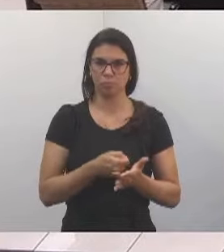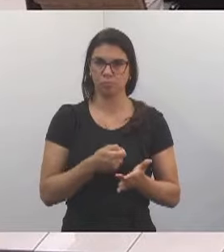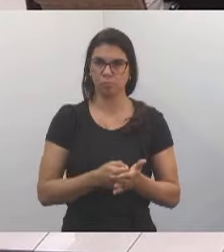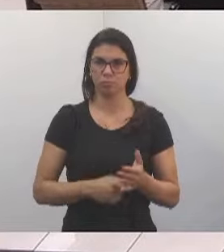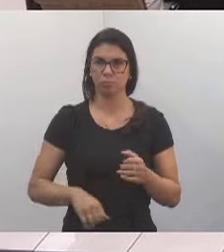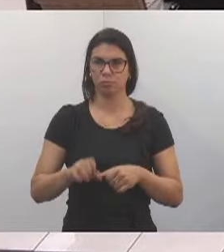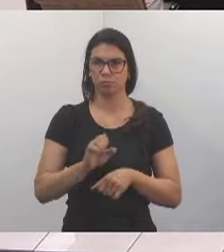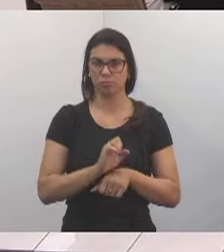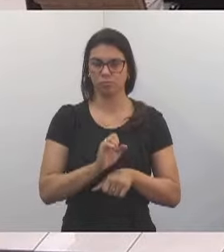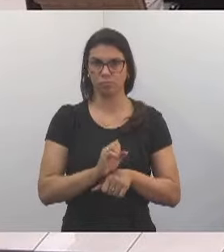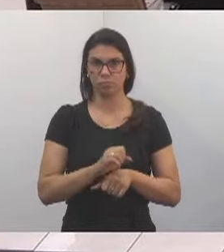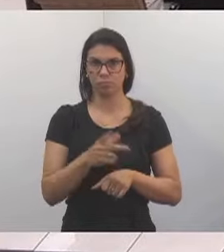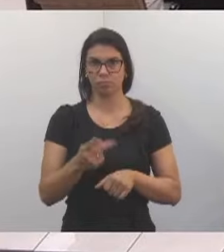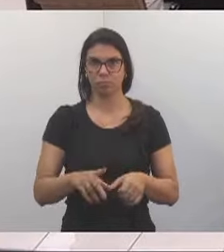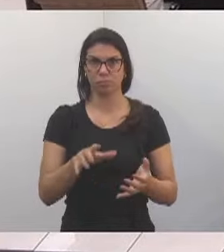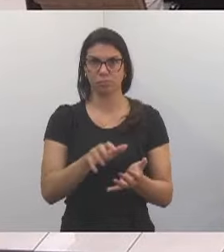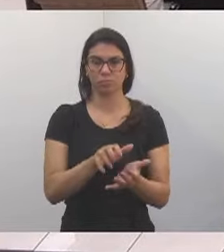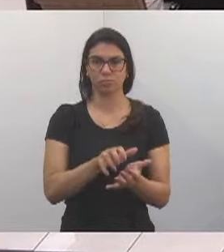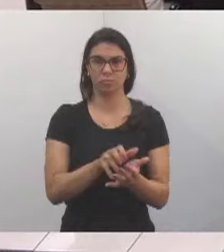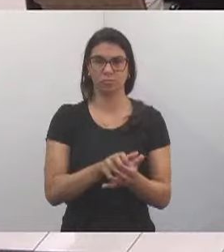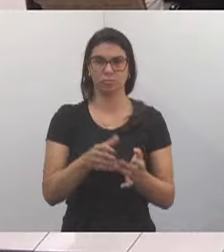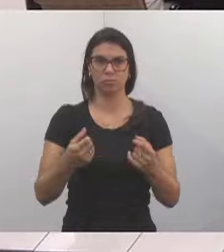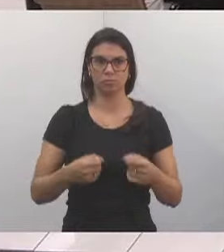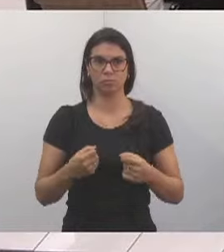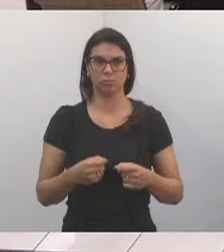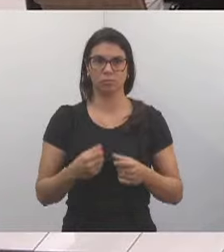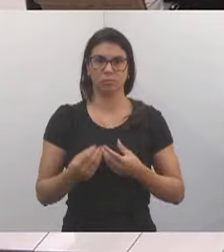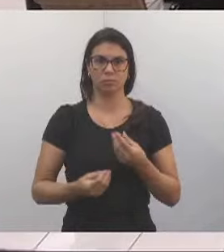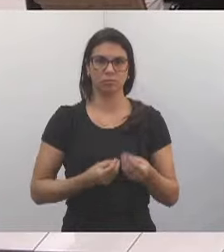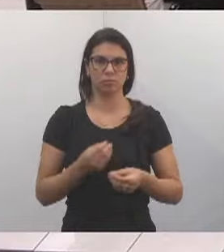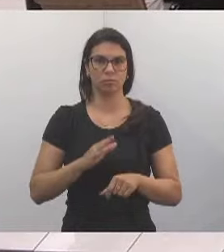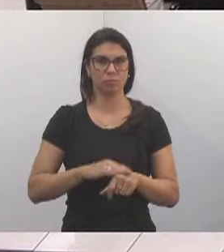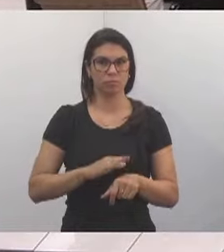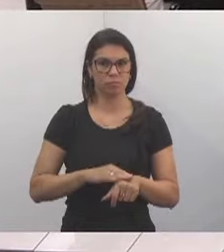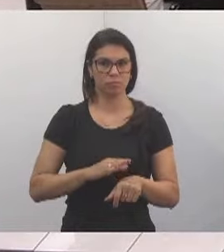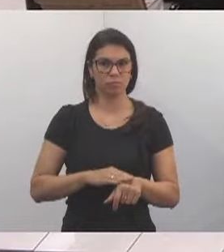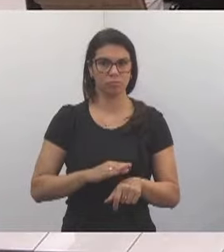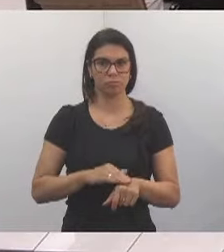e Jacareí necessita de meios para executar sua parte.